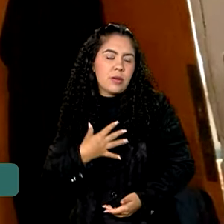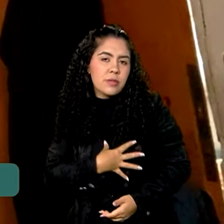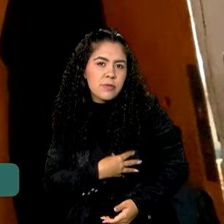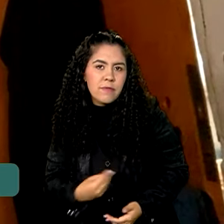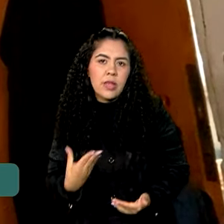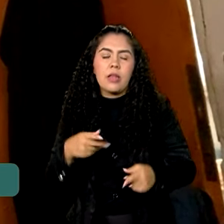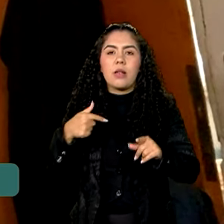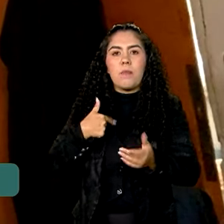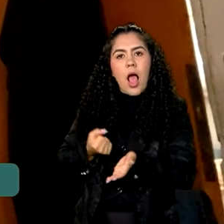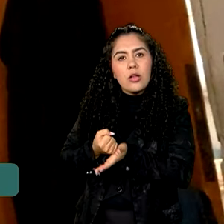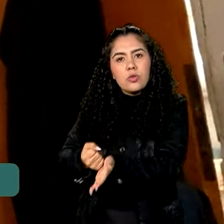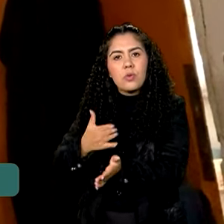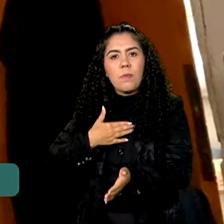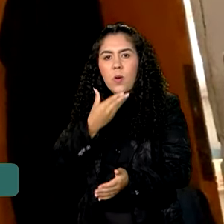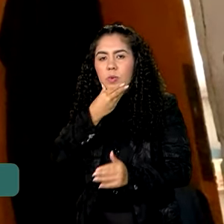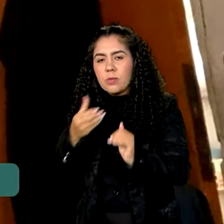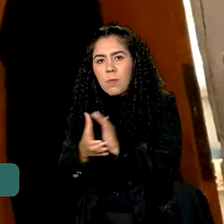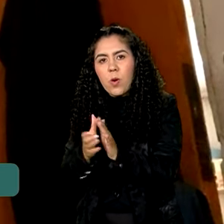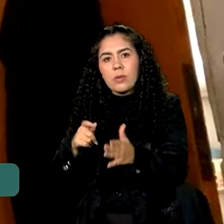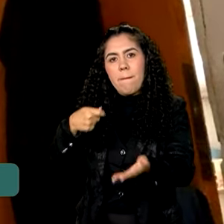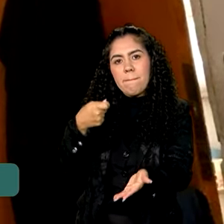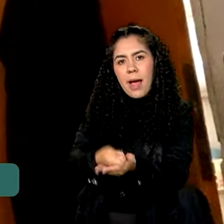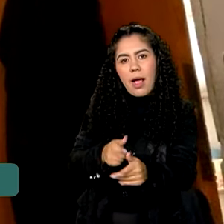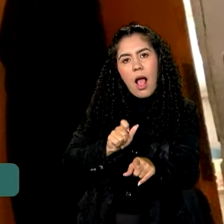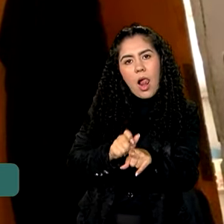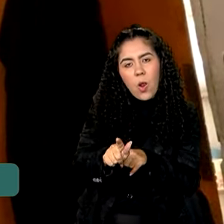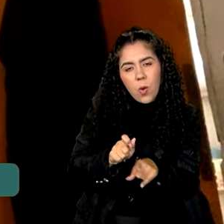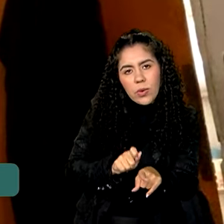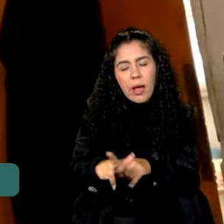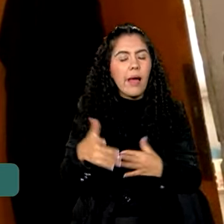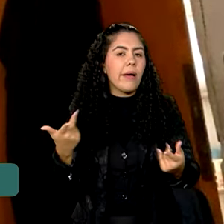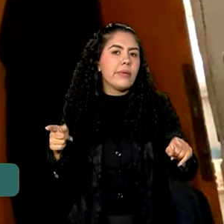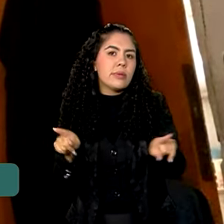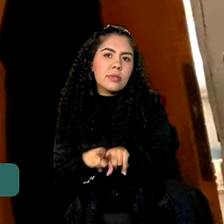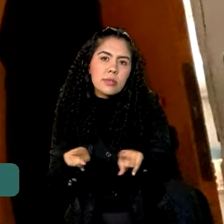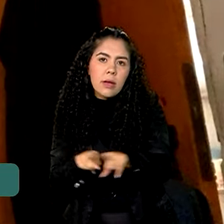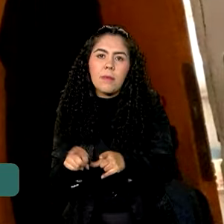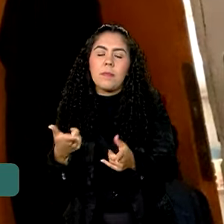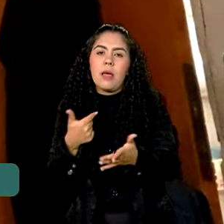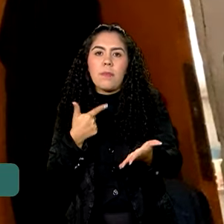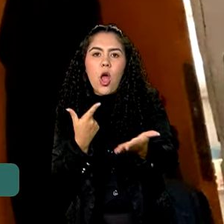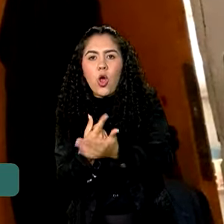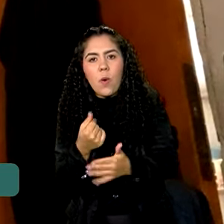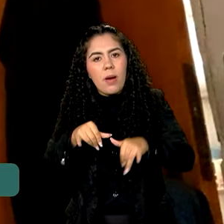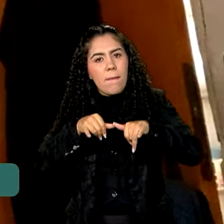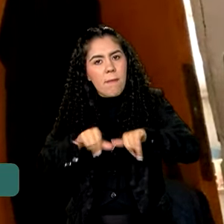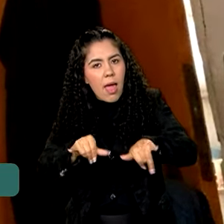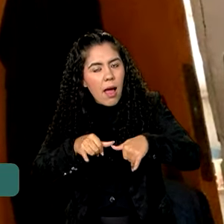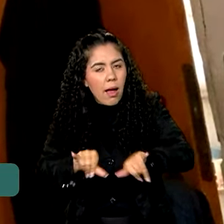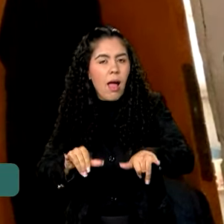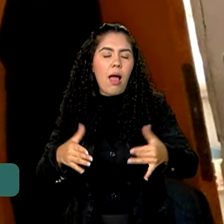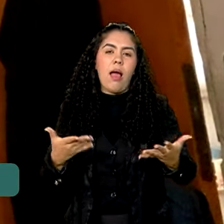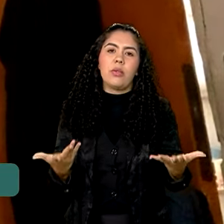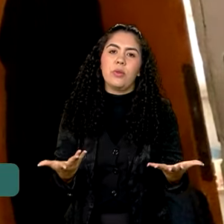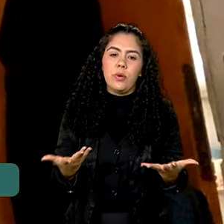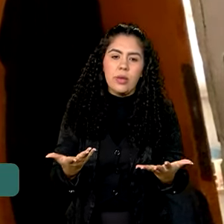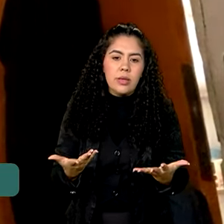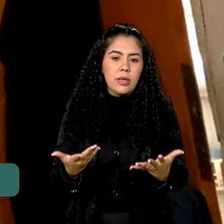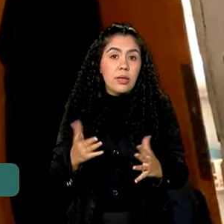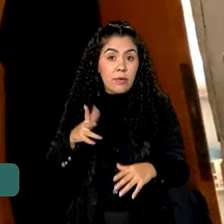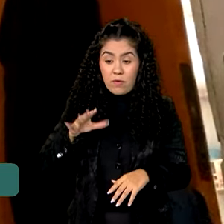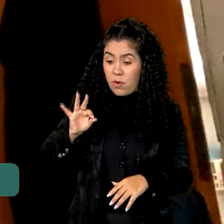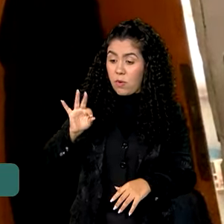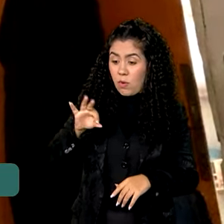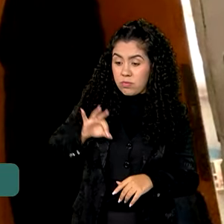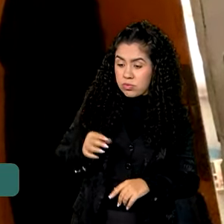esposo a pagar o aluguel, eu também ajudo a comprar alguma coisa no mercado quando termina. E foi uma